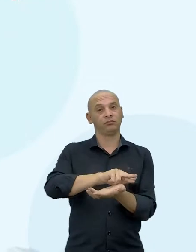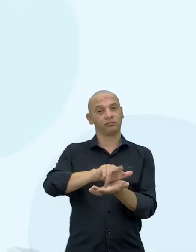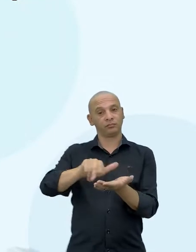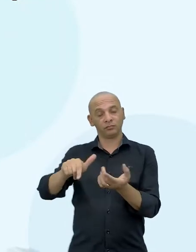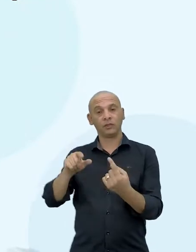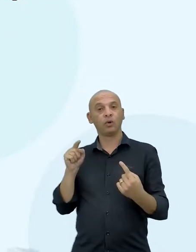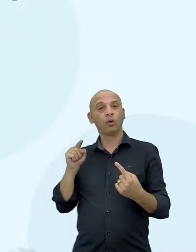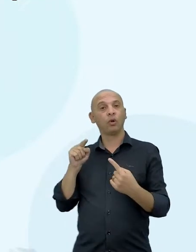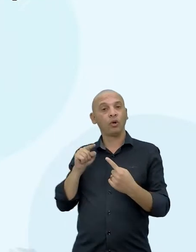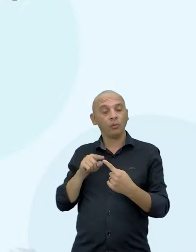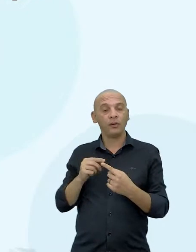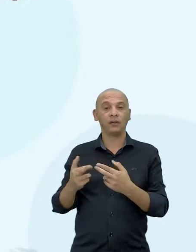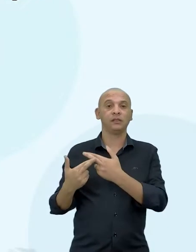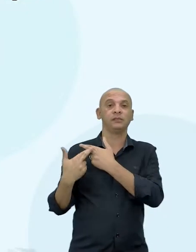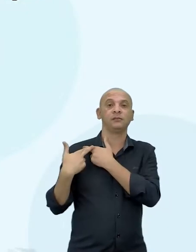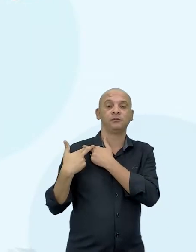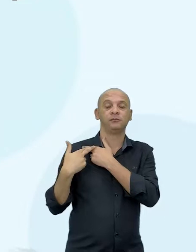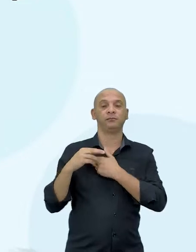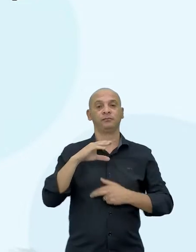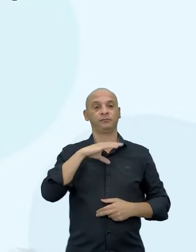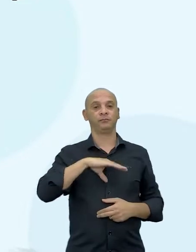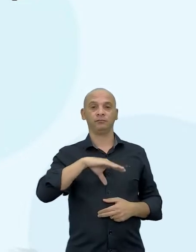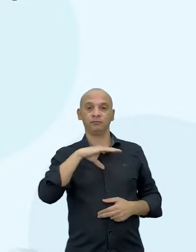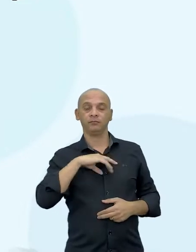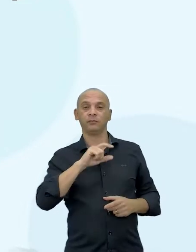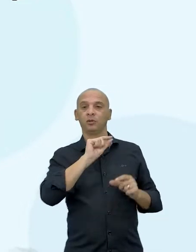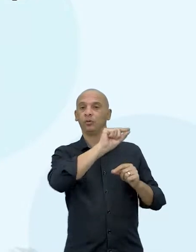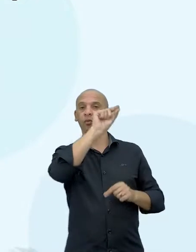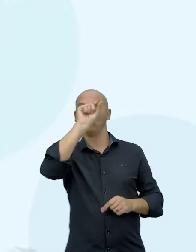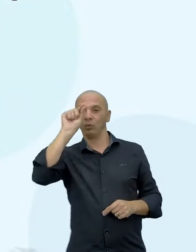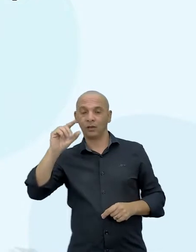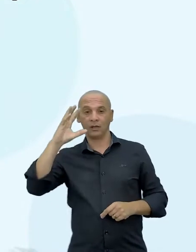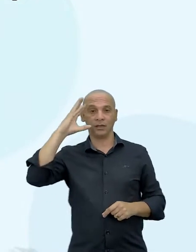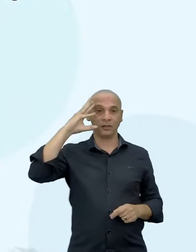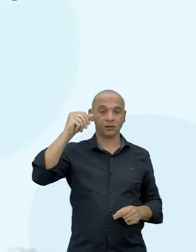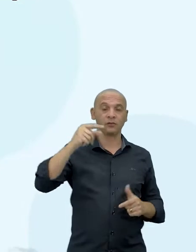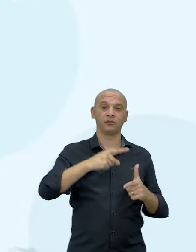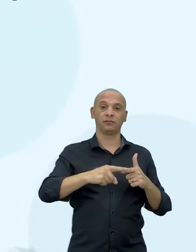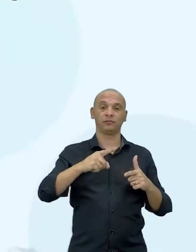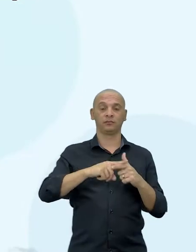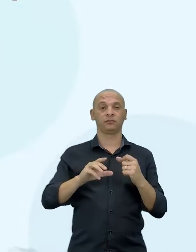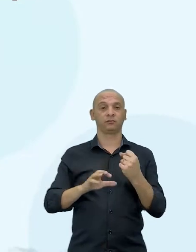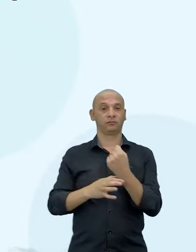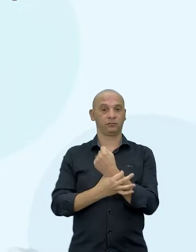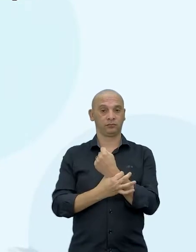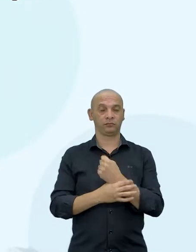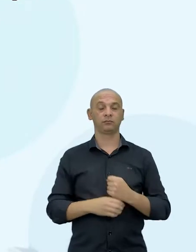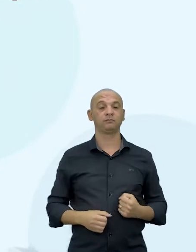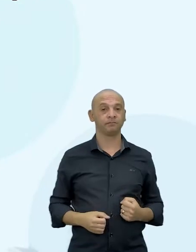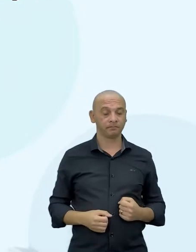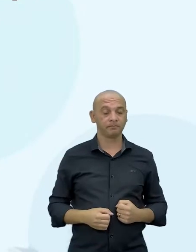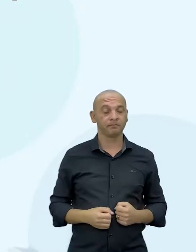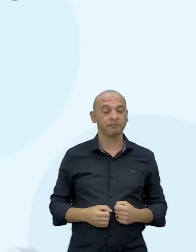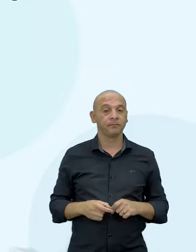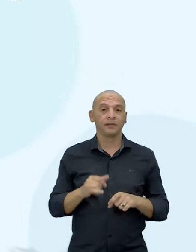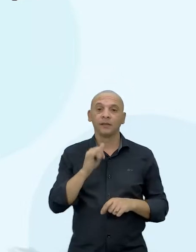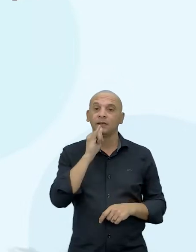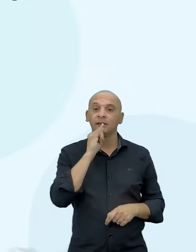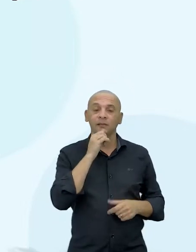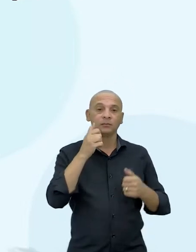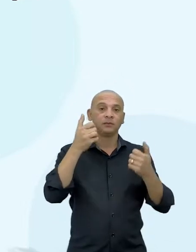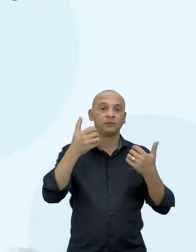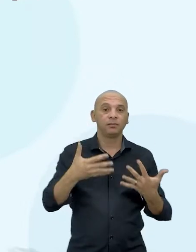da prefeitura, de ONGs, entidades de assistência social, entre tantas outras coisas, que tem um papel aí na sua cidade, na